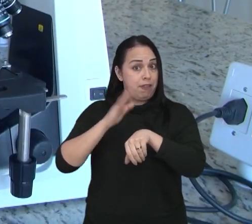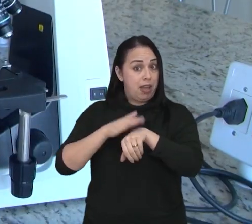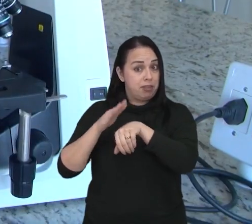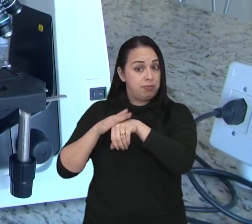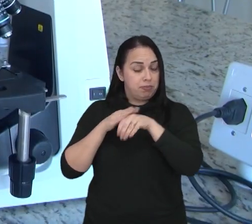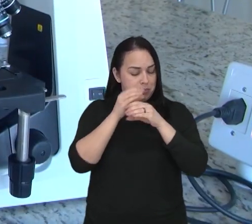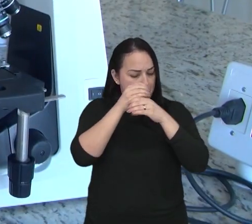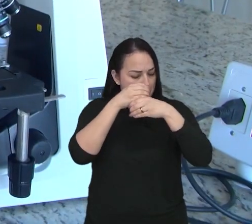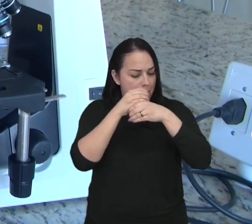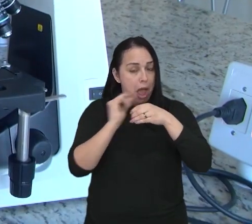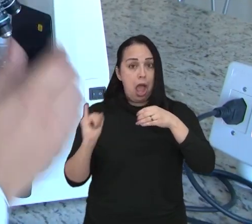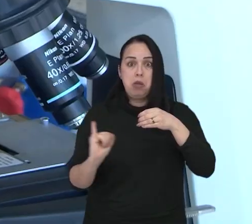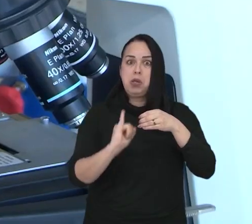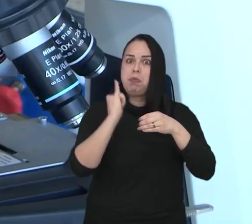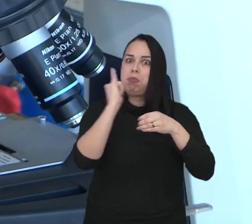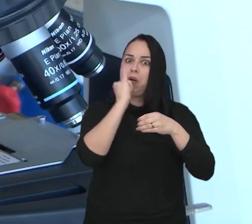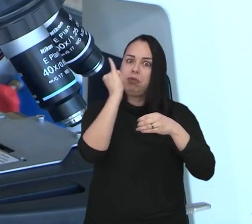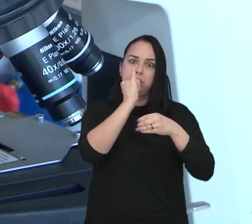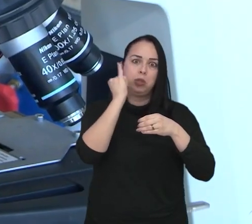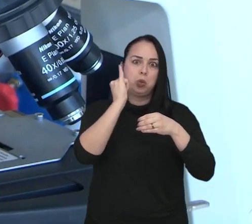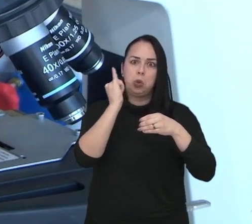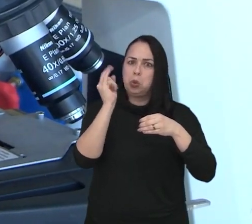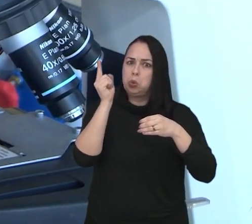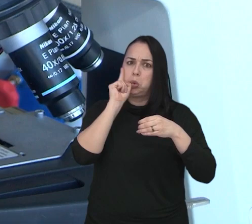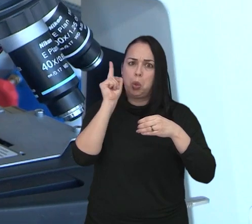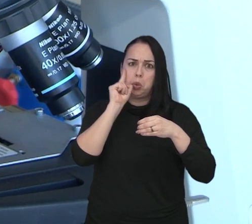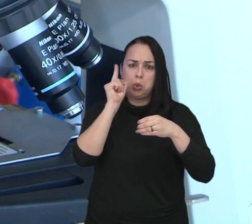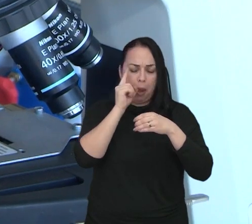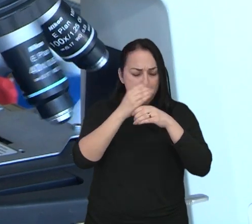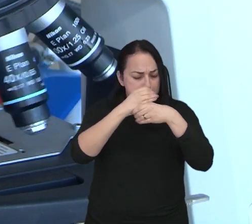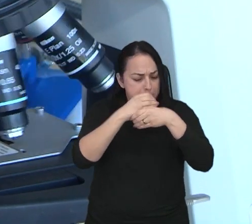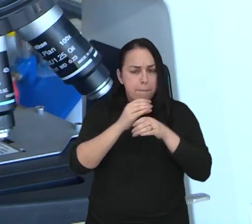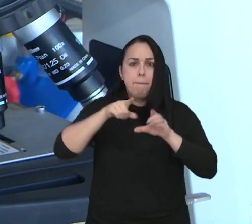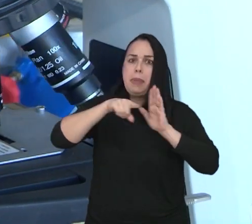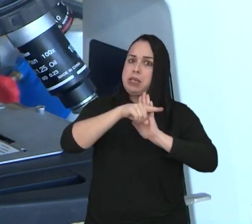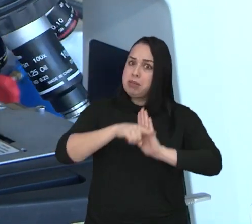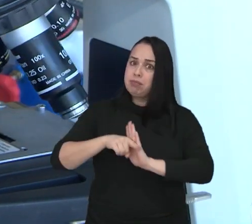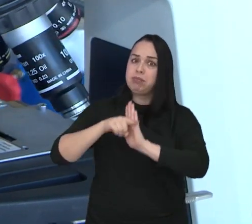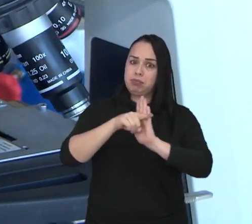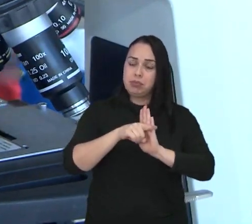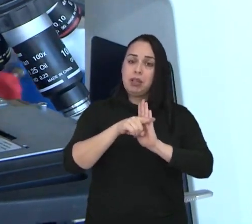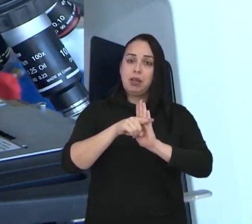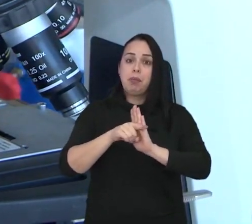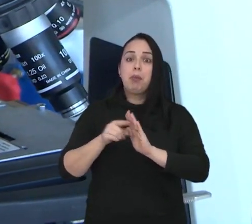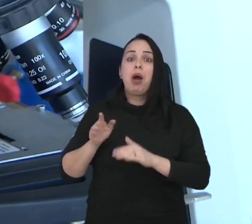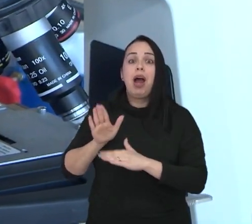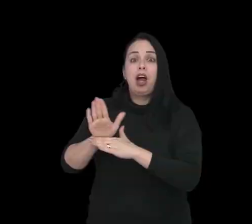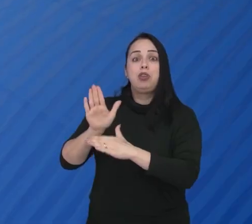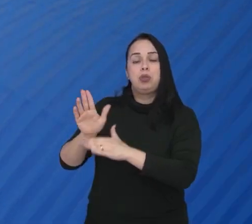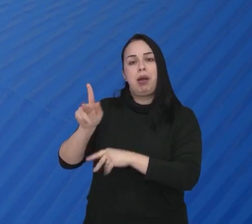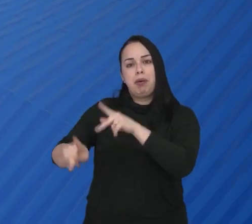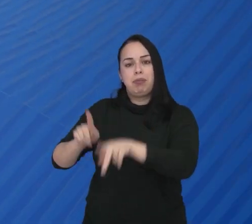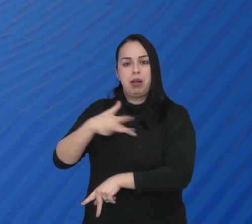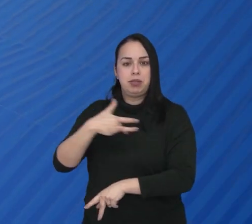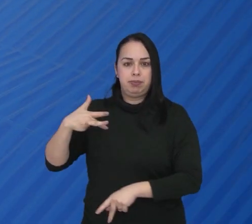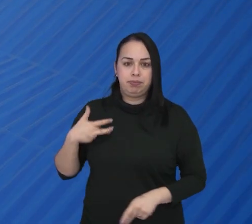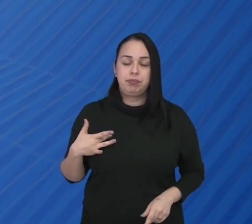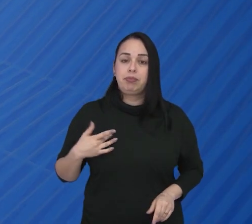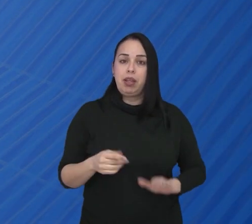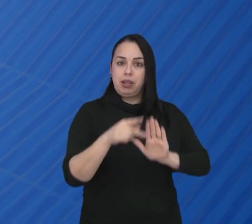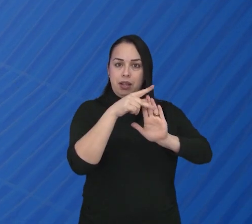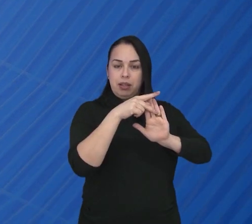nas análises clínicas exercem um papel essencial no dia a dia da saúde da população. De acordo